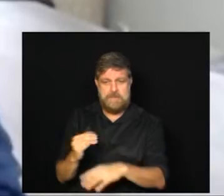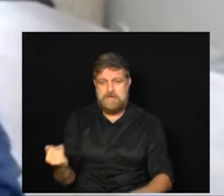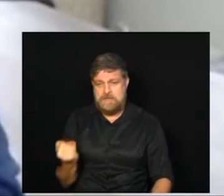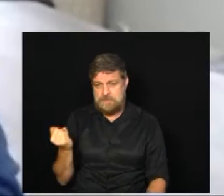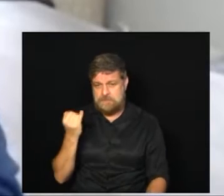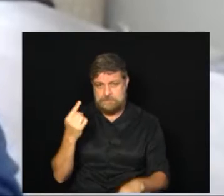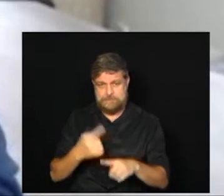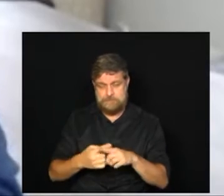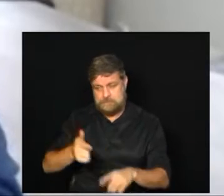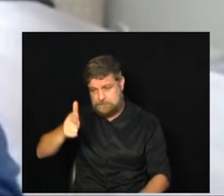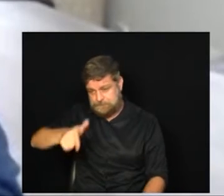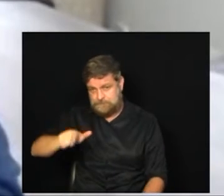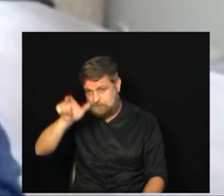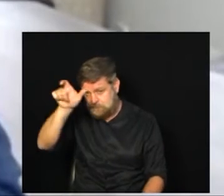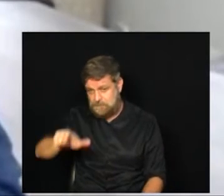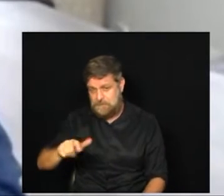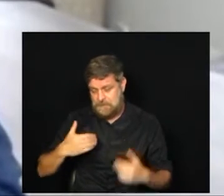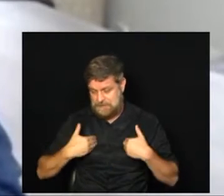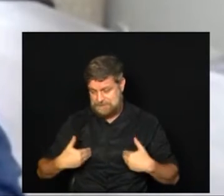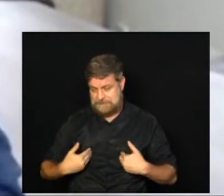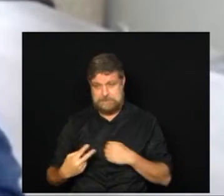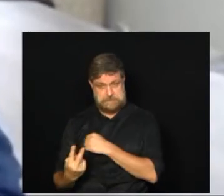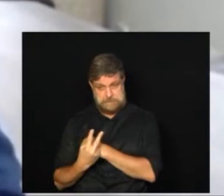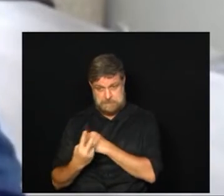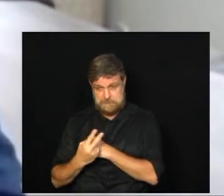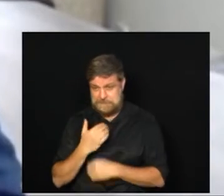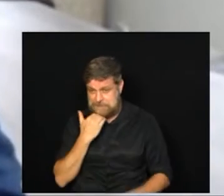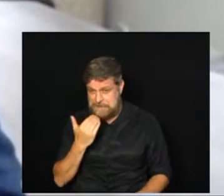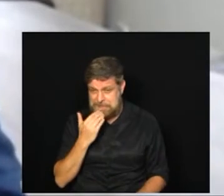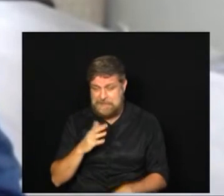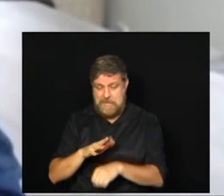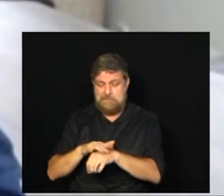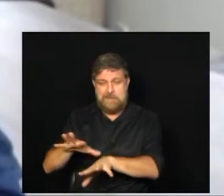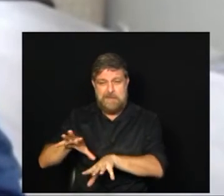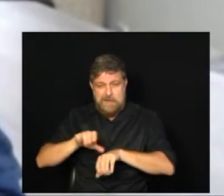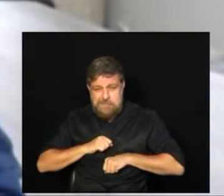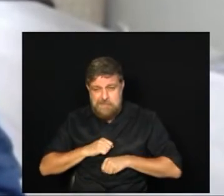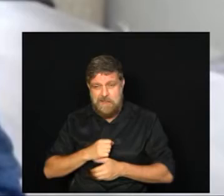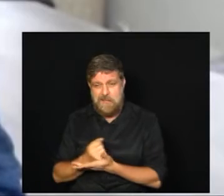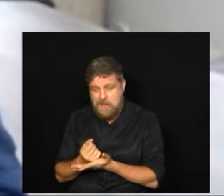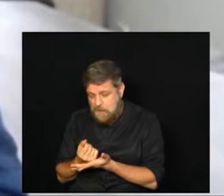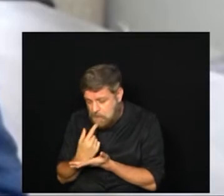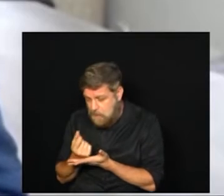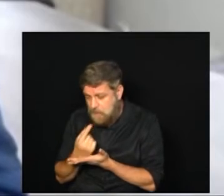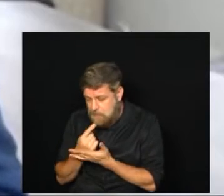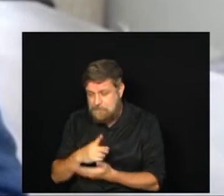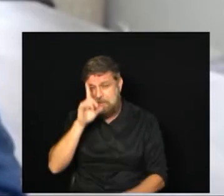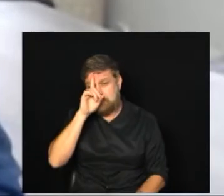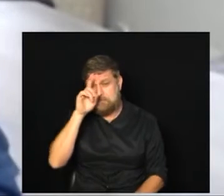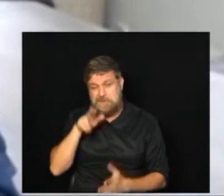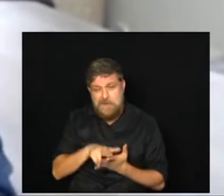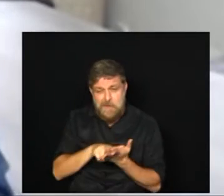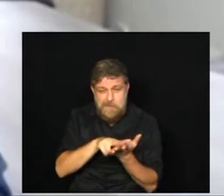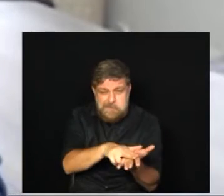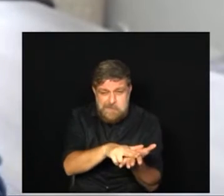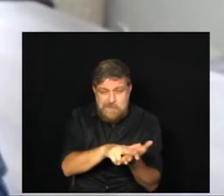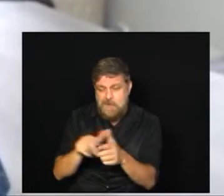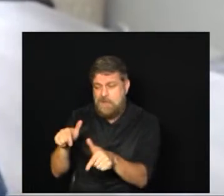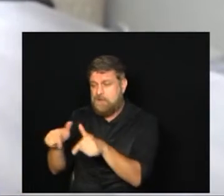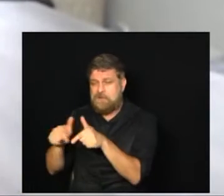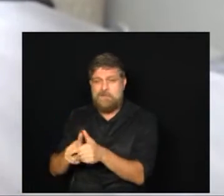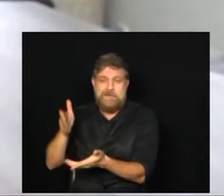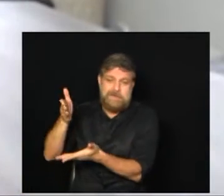mais uma vez, se você não cuida da sua saúde, daqui a pouco você está doente, está gastando com remédio, está gastando com hospital, você deixa de trabalhar,